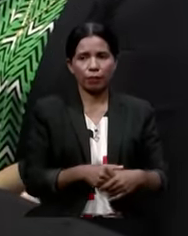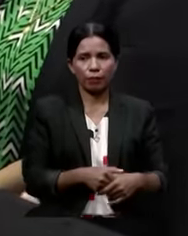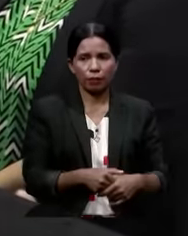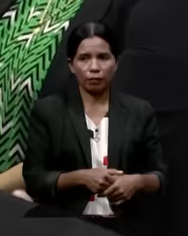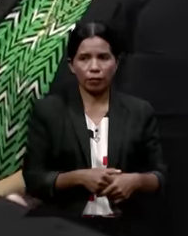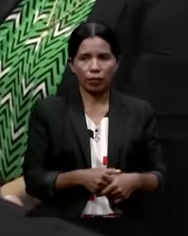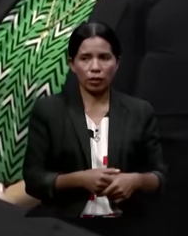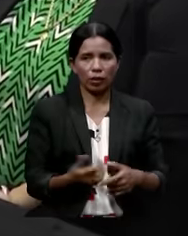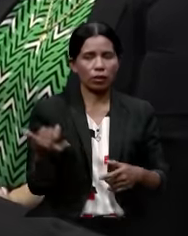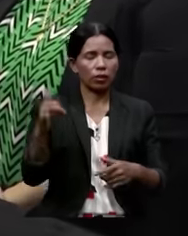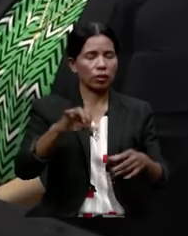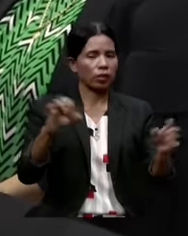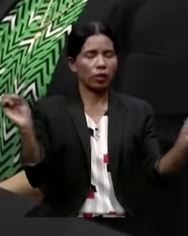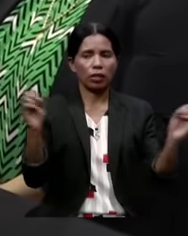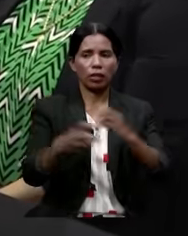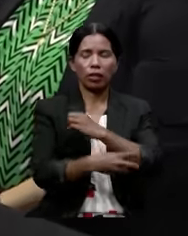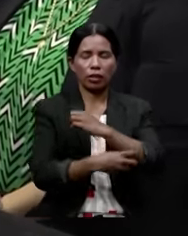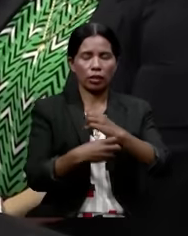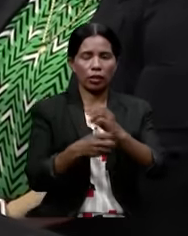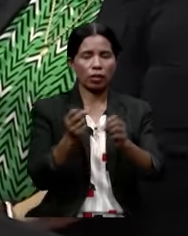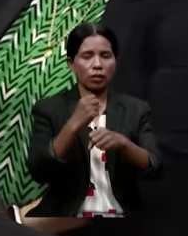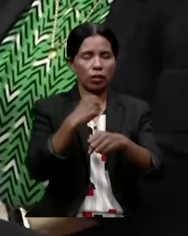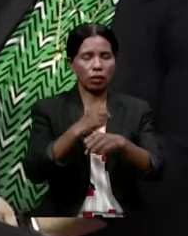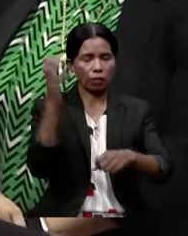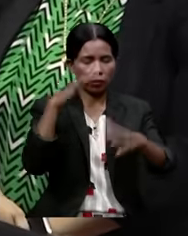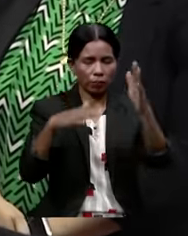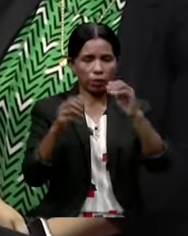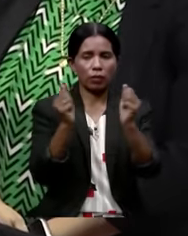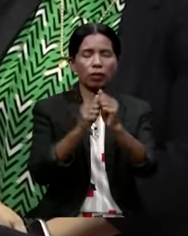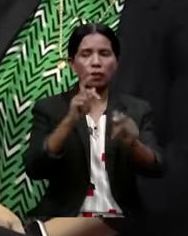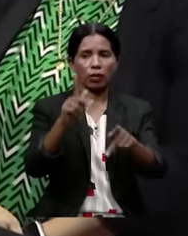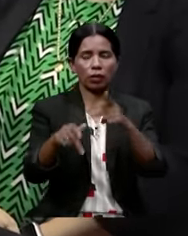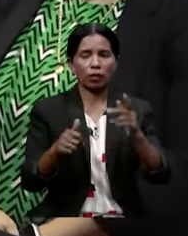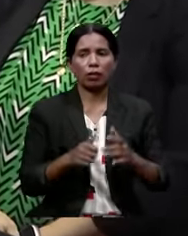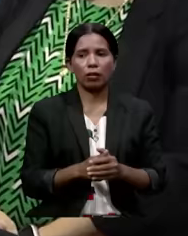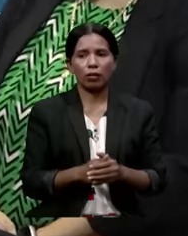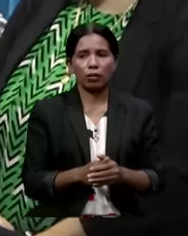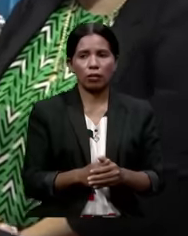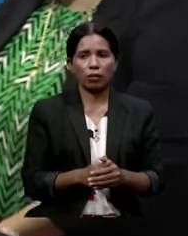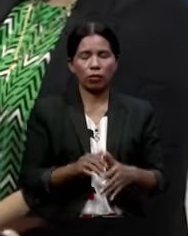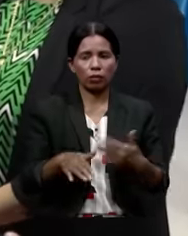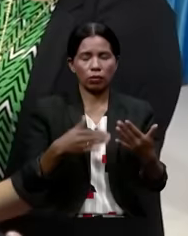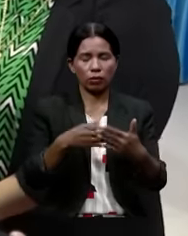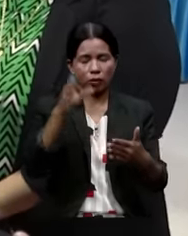E si era la nau, la salto e maniuma. O cosser si era buca quattruma.